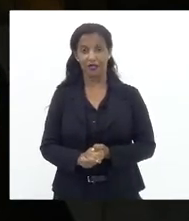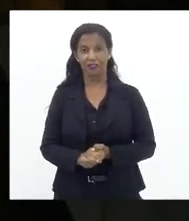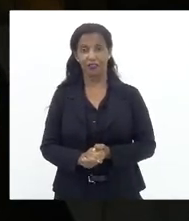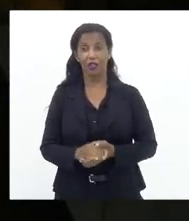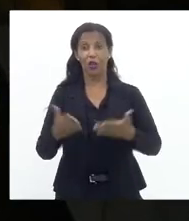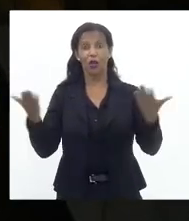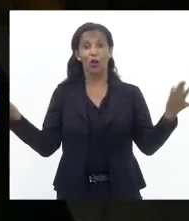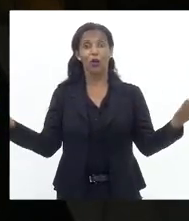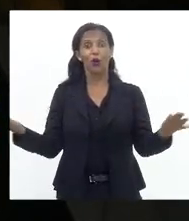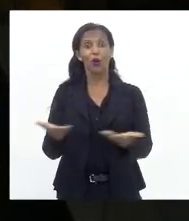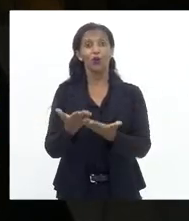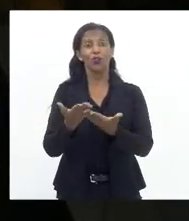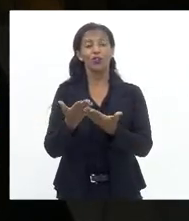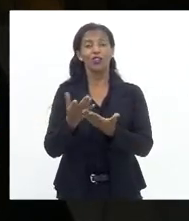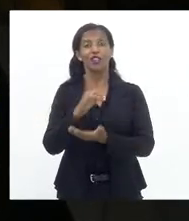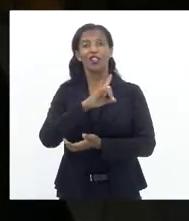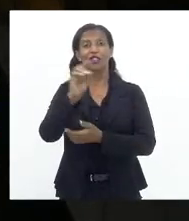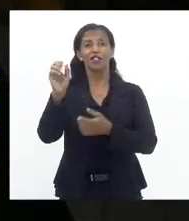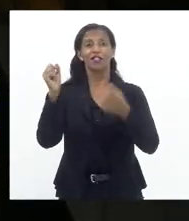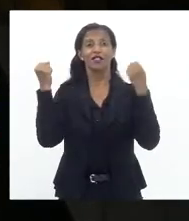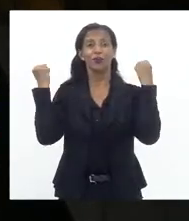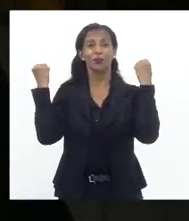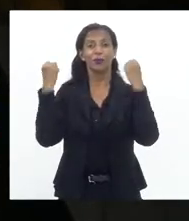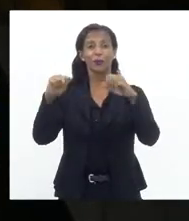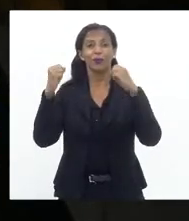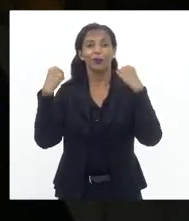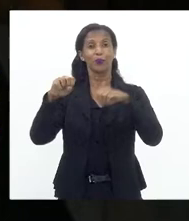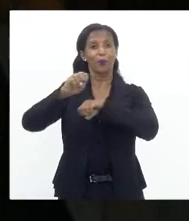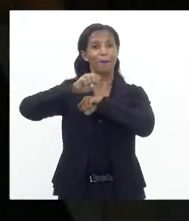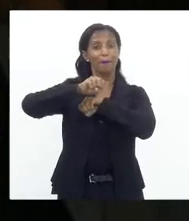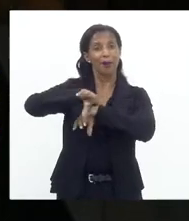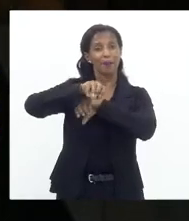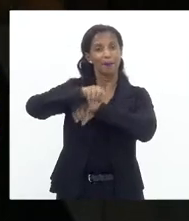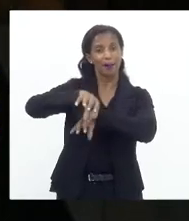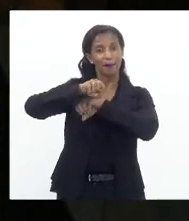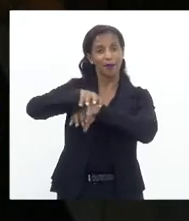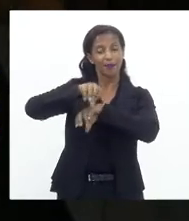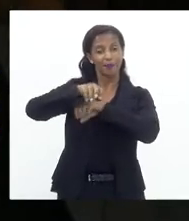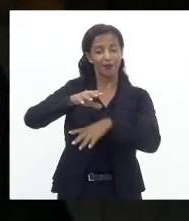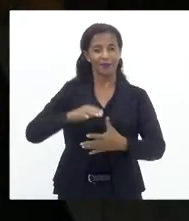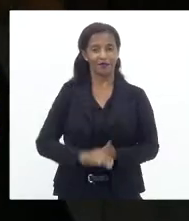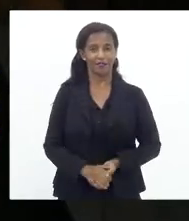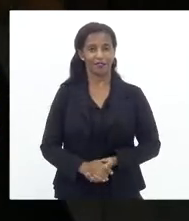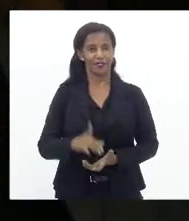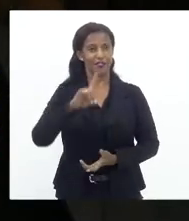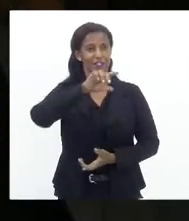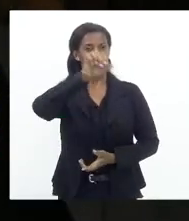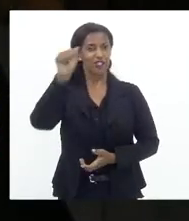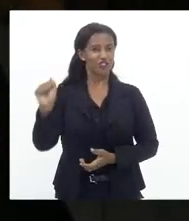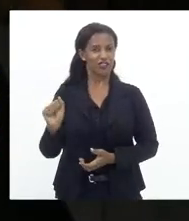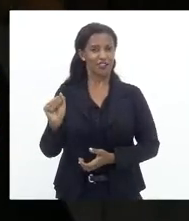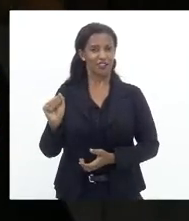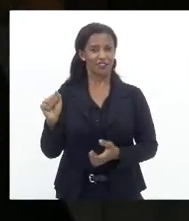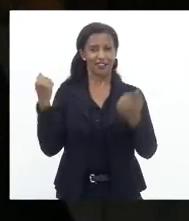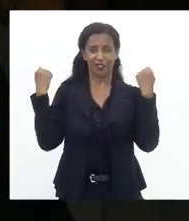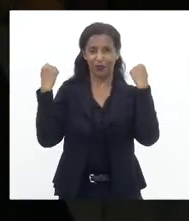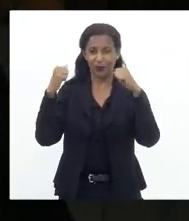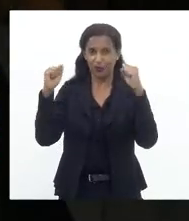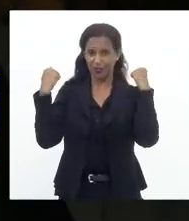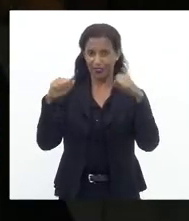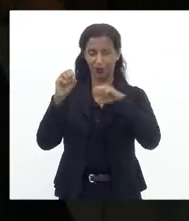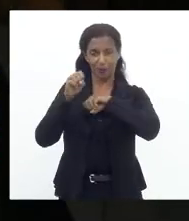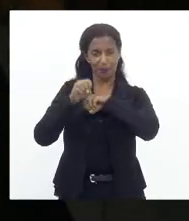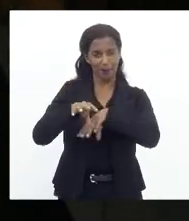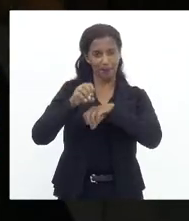do educador físico por via de consequência dia da educação física